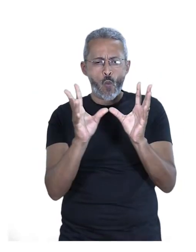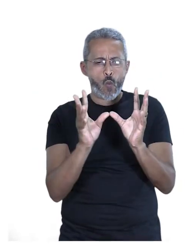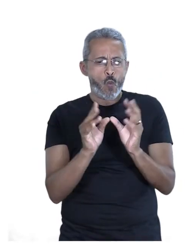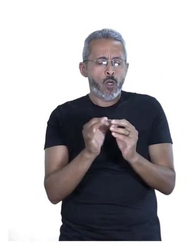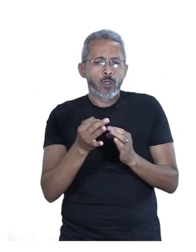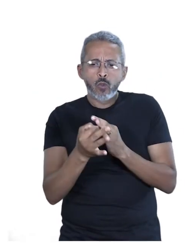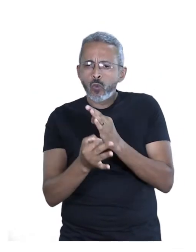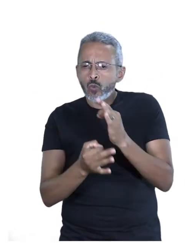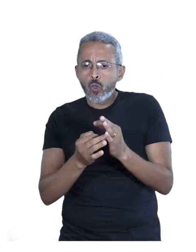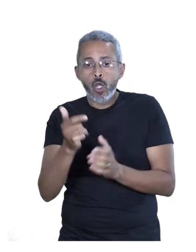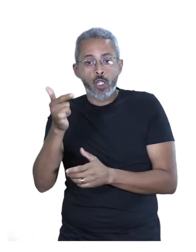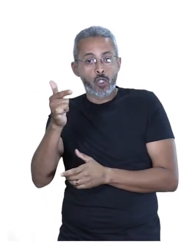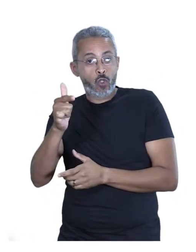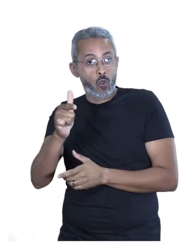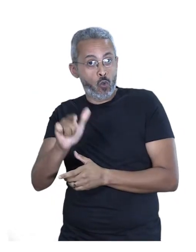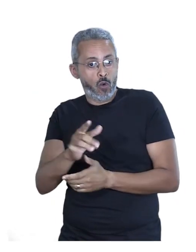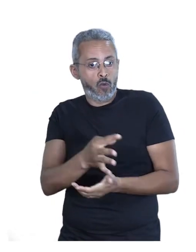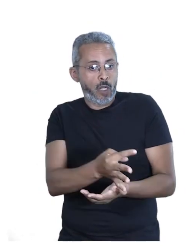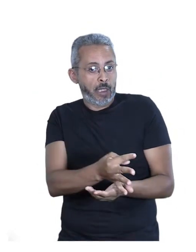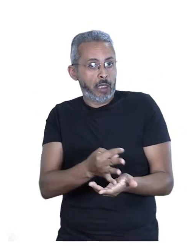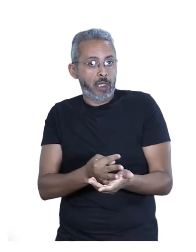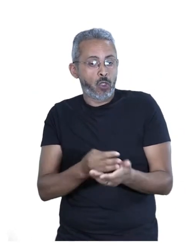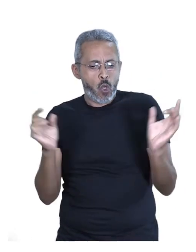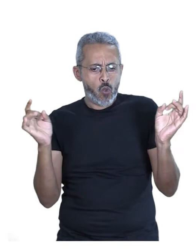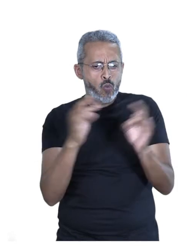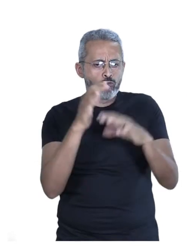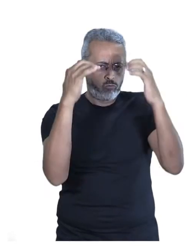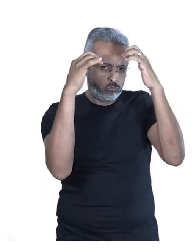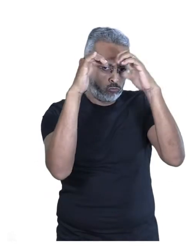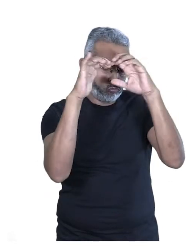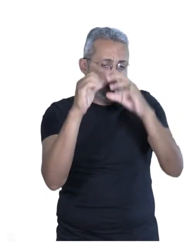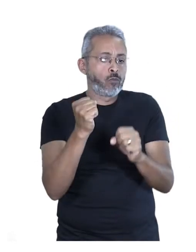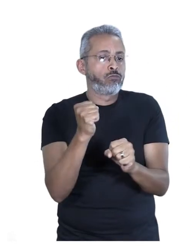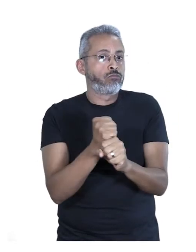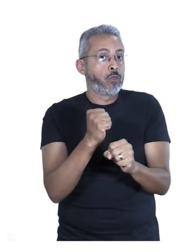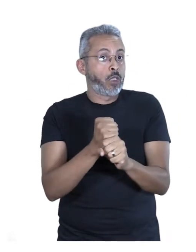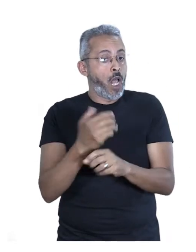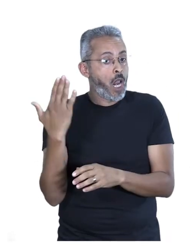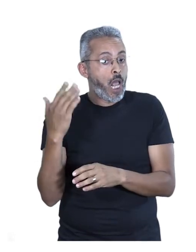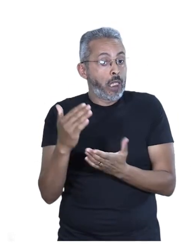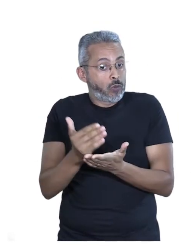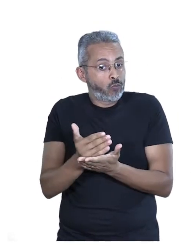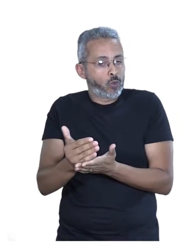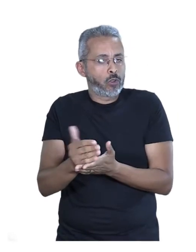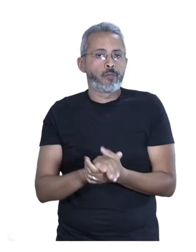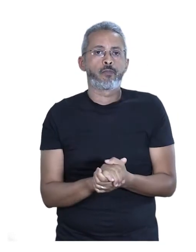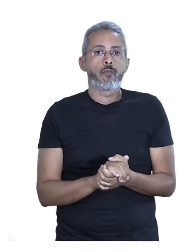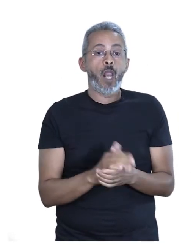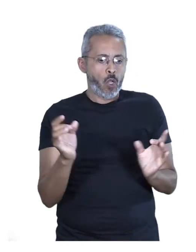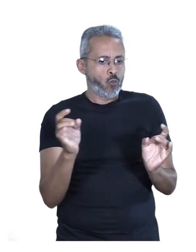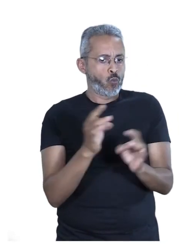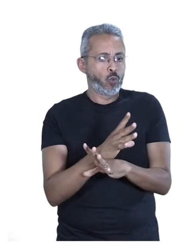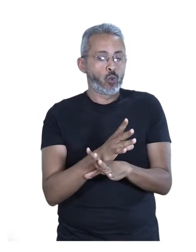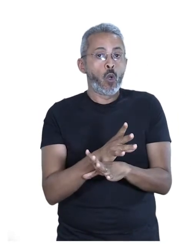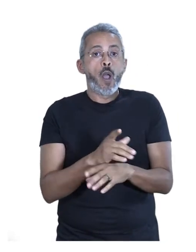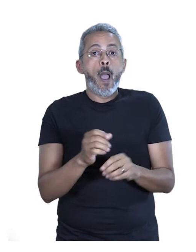argumentos e repetir sua tese, concluindo o raciocínio construído desde a introdução. A conclusão